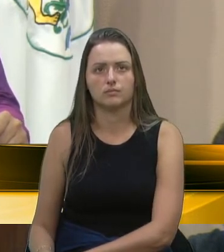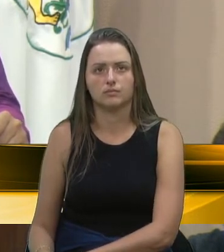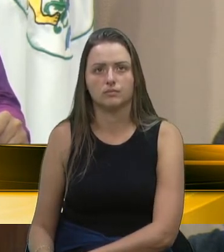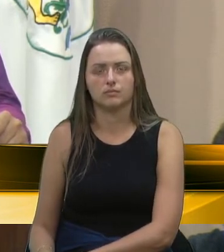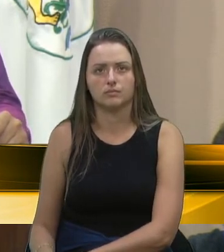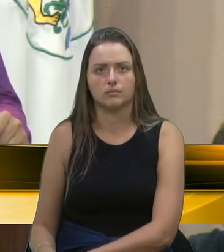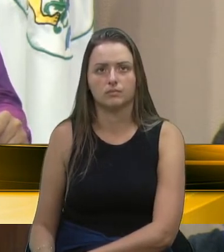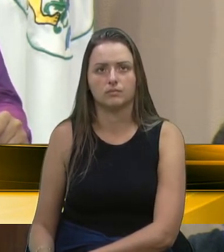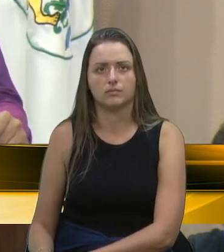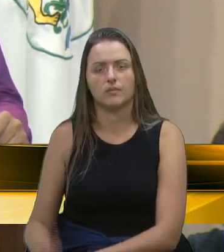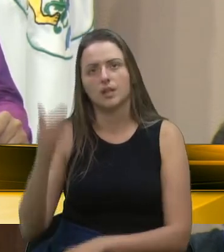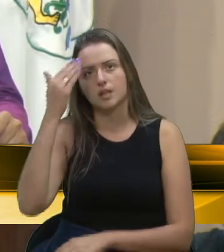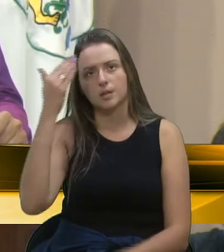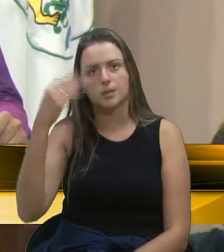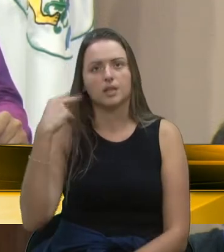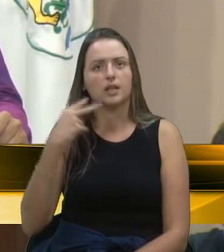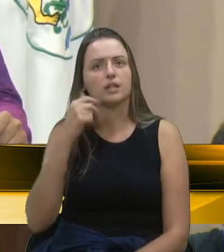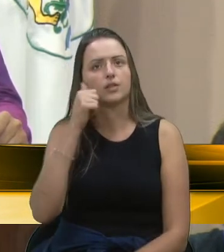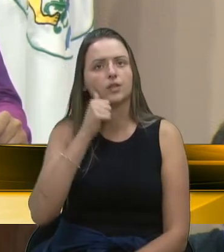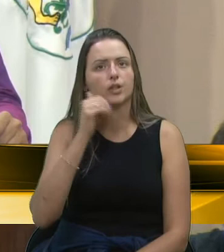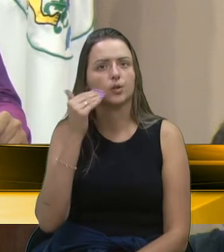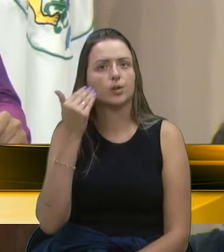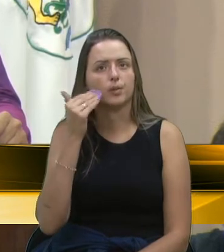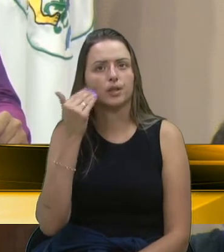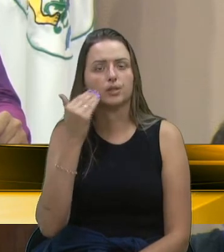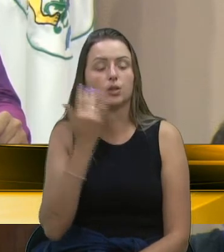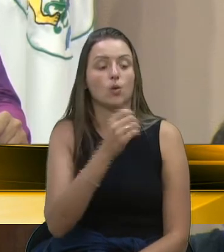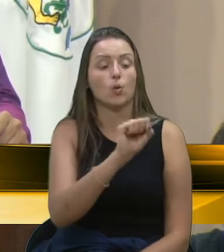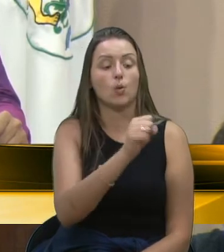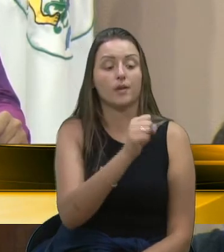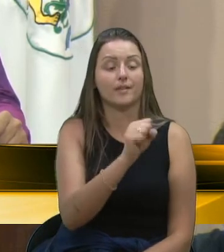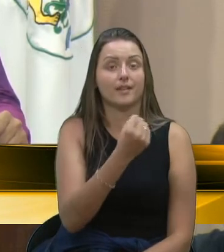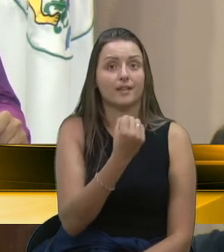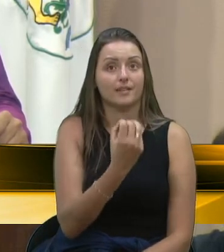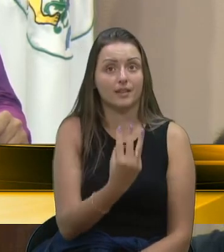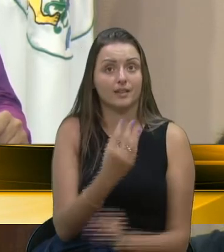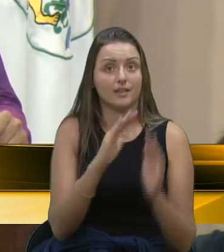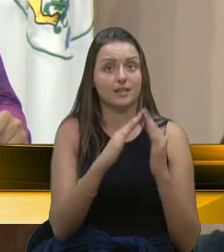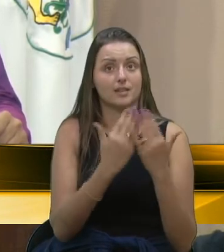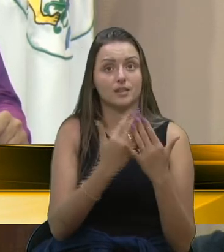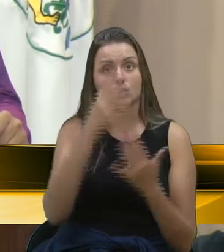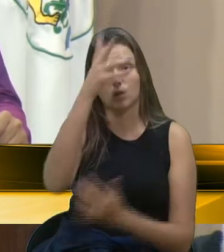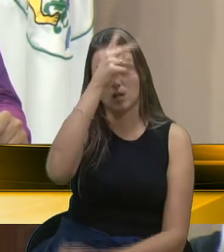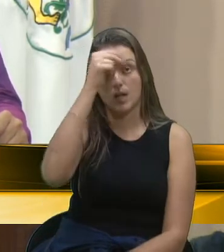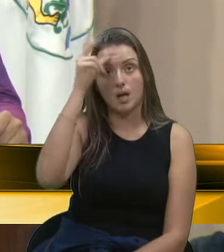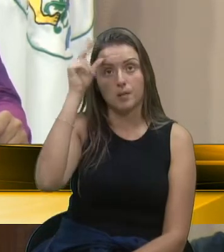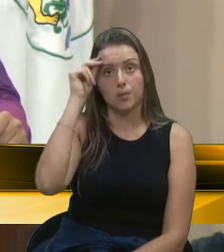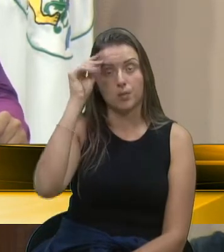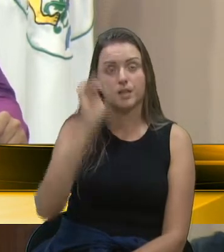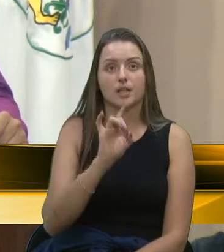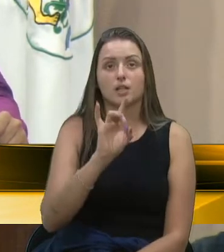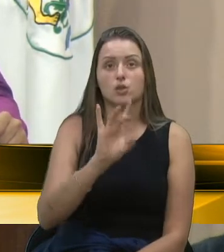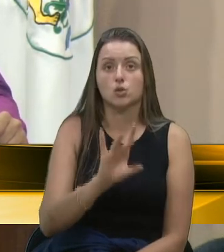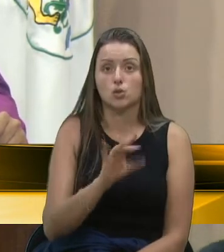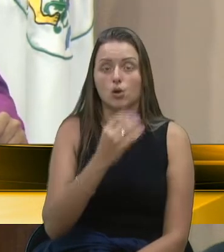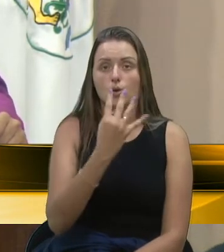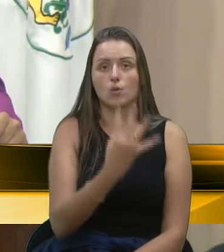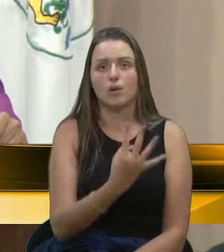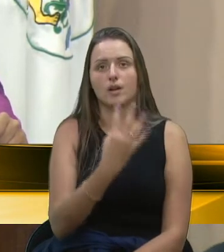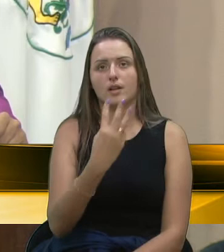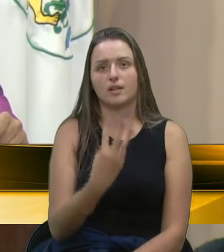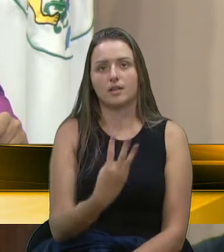Obrigado, vereadora Marisol. Das 83 escolas na rede municipal, apenas